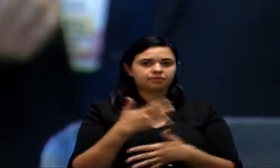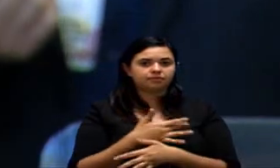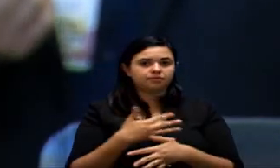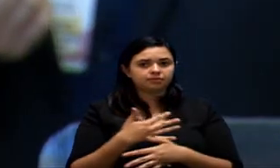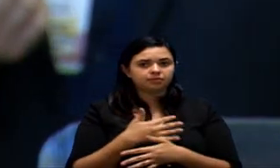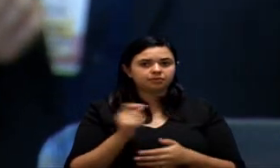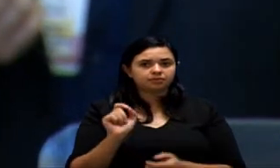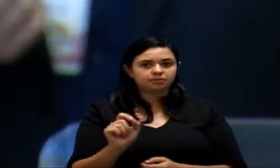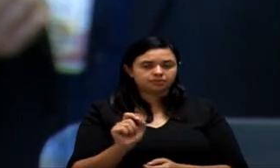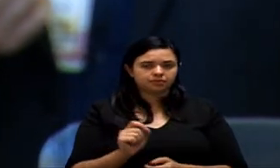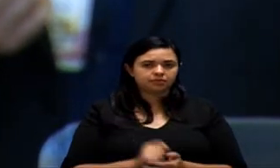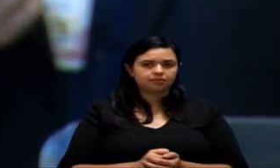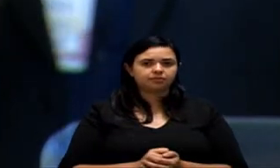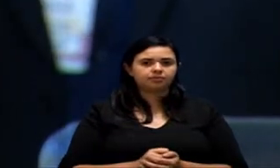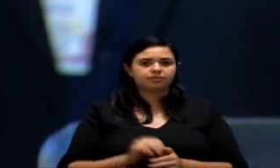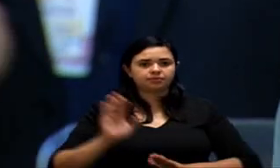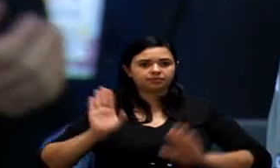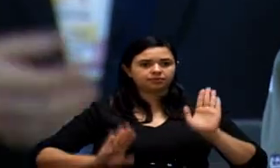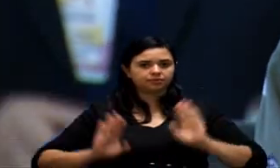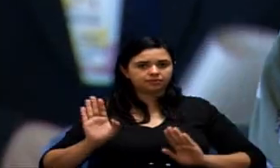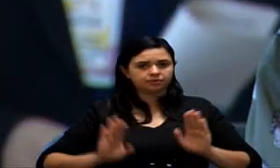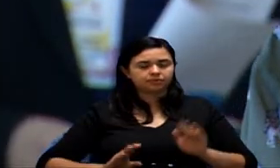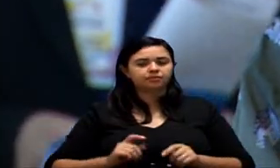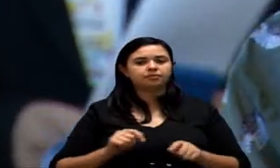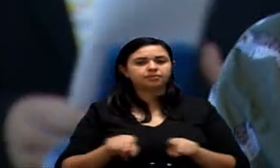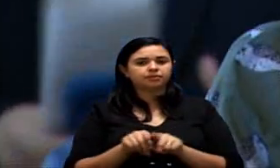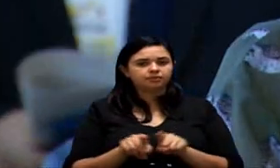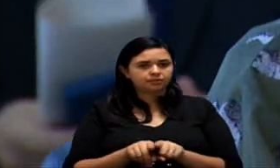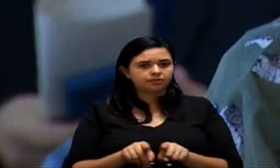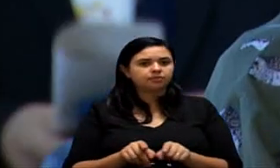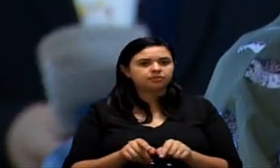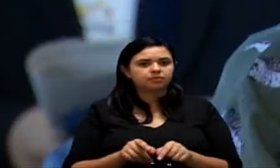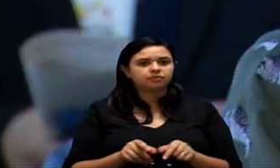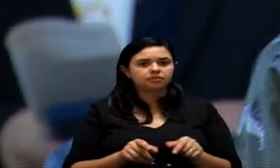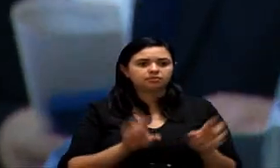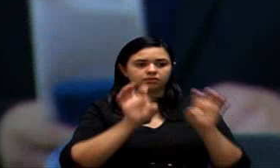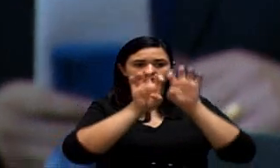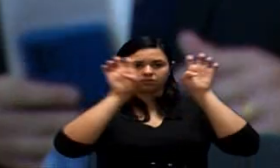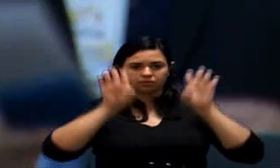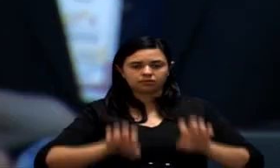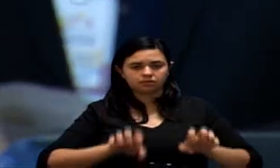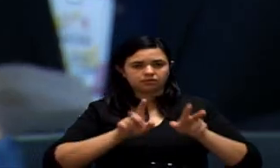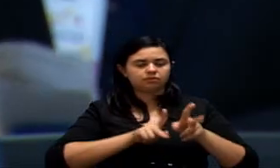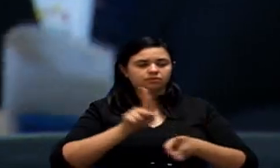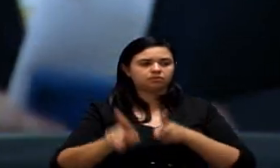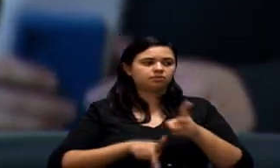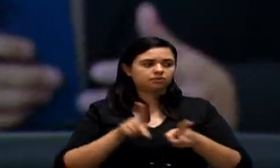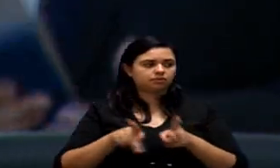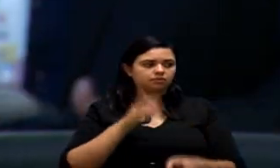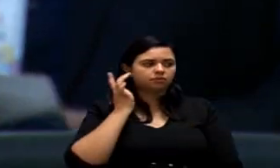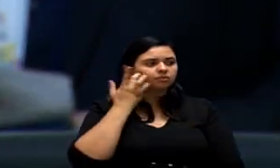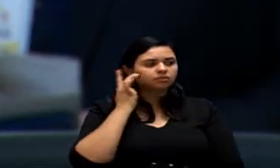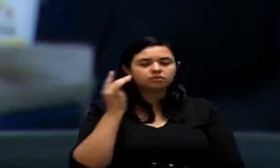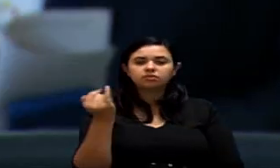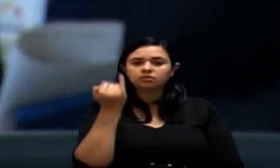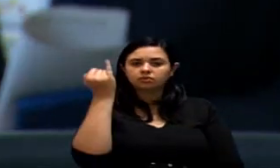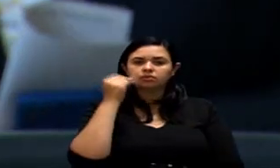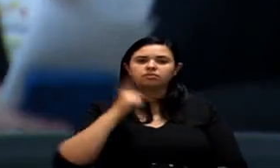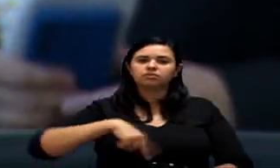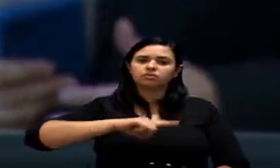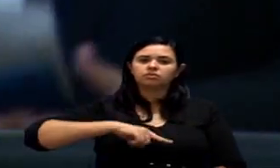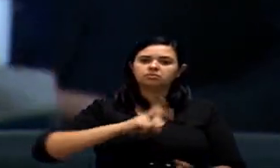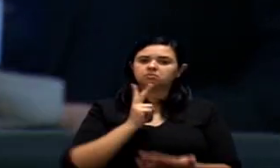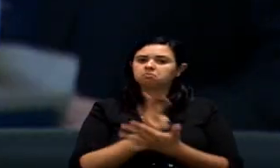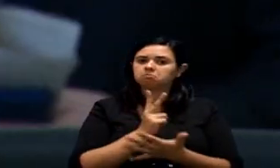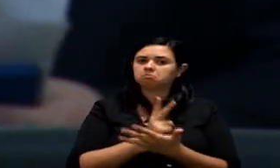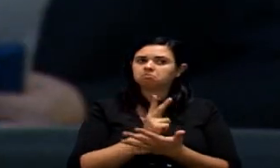às licitações, em relação às estruturas públicas, é fundamental. Nós sempre debatemos aqui que o